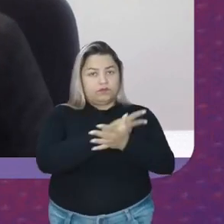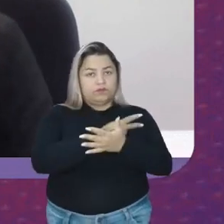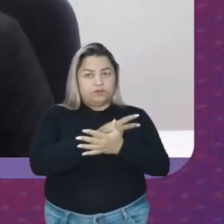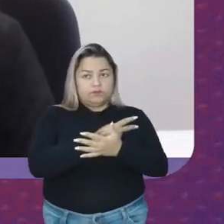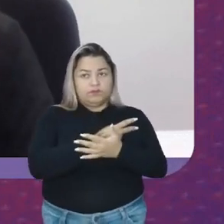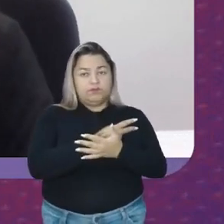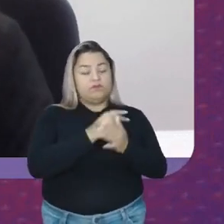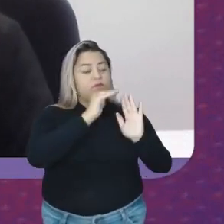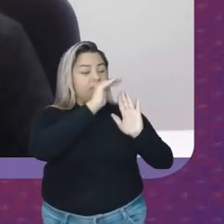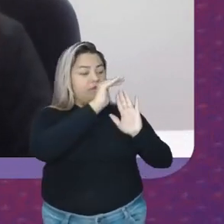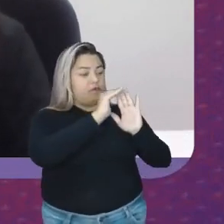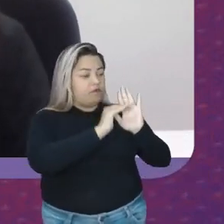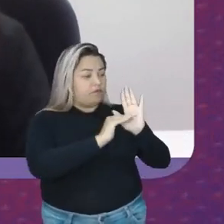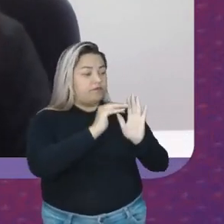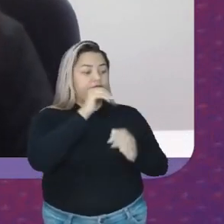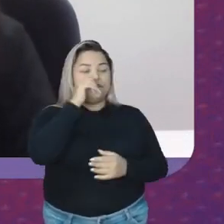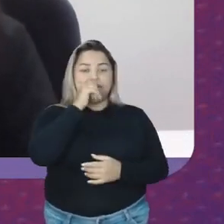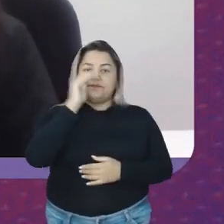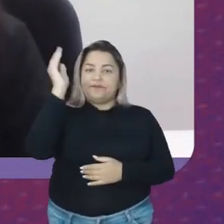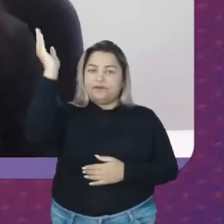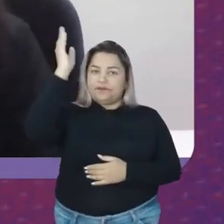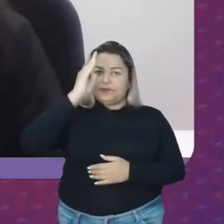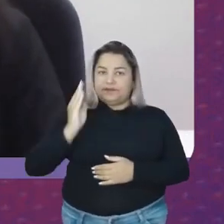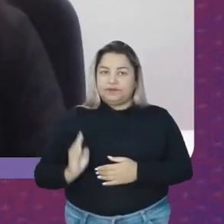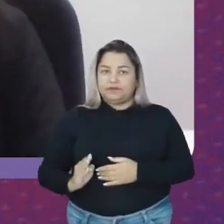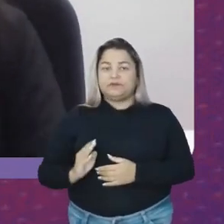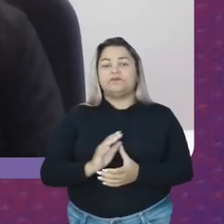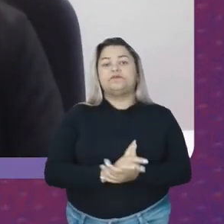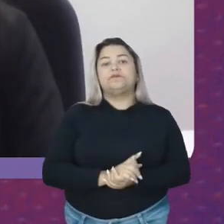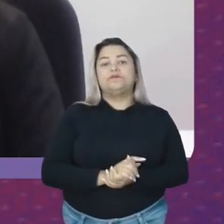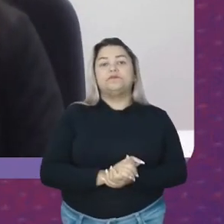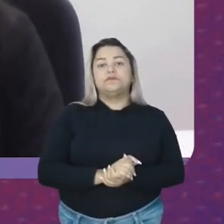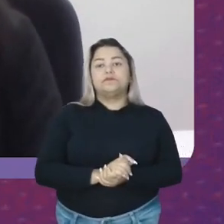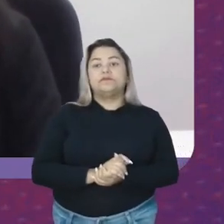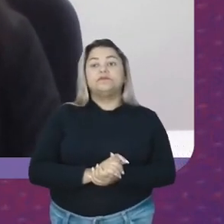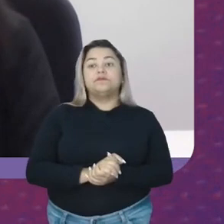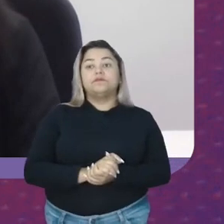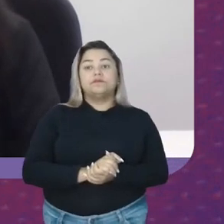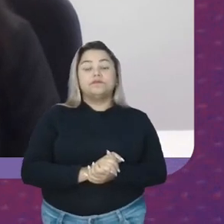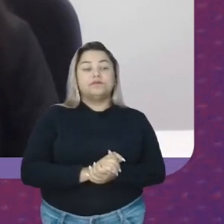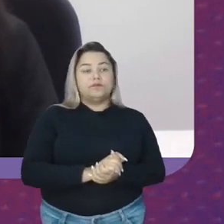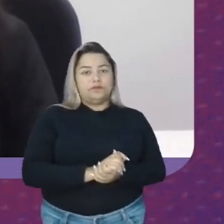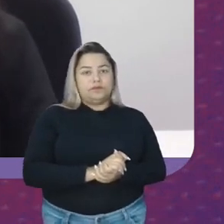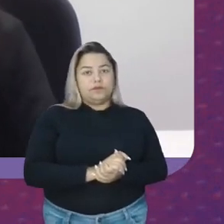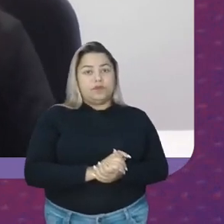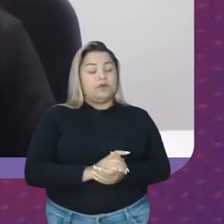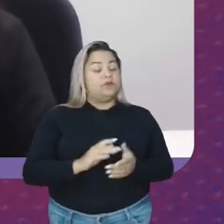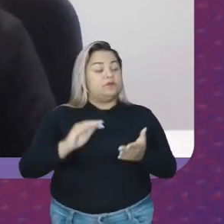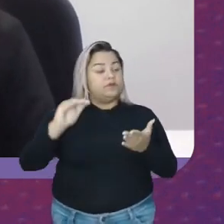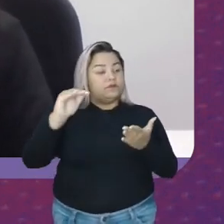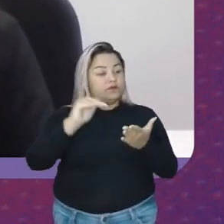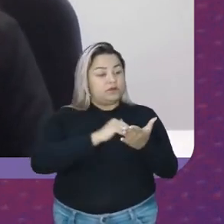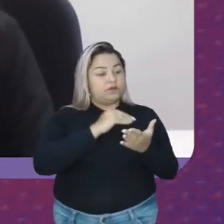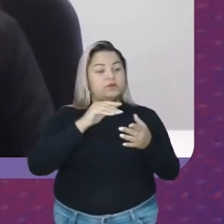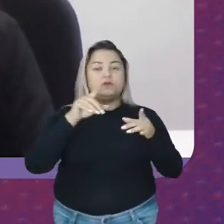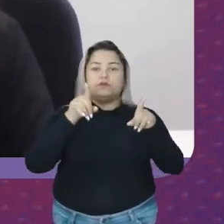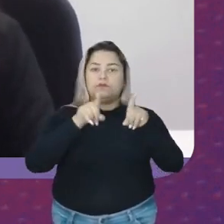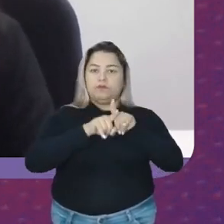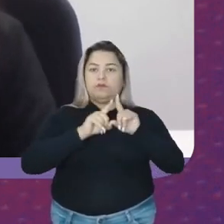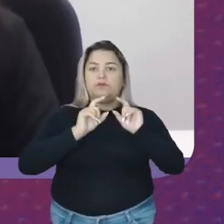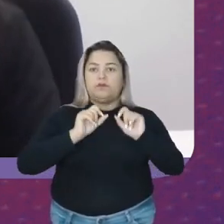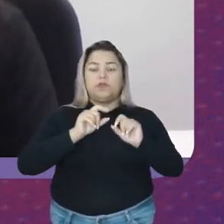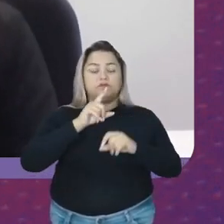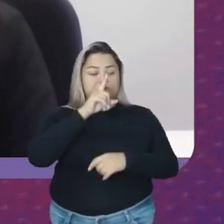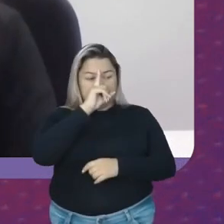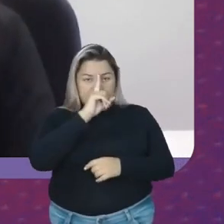na pauta das mulheres brasileiras, né, nas suas secretarias, nas secretarias em que vocês